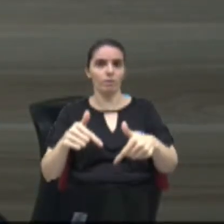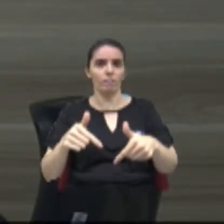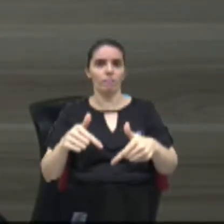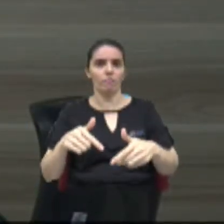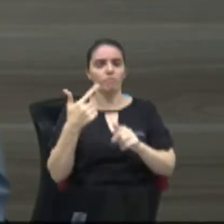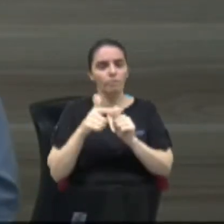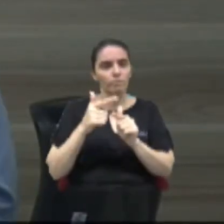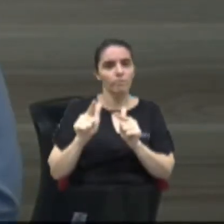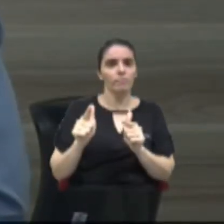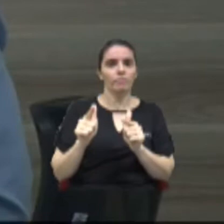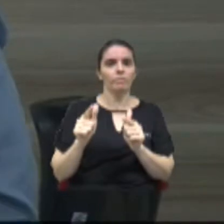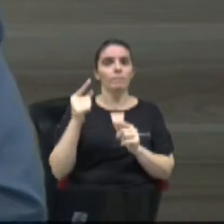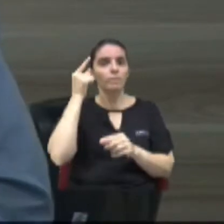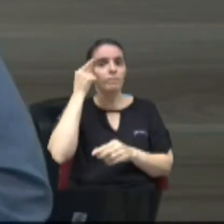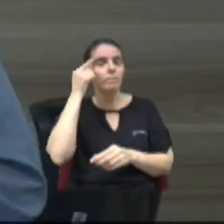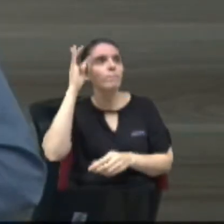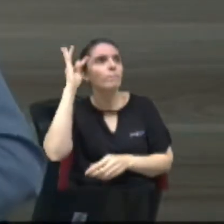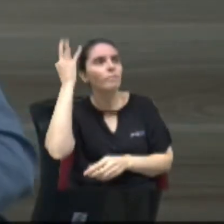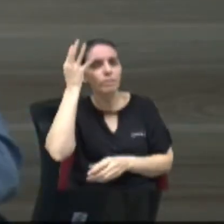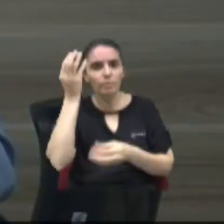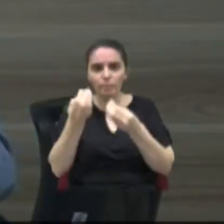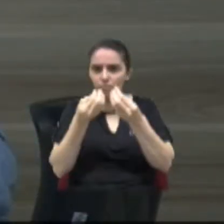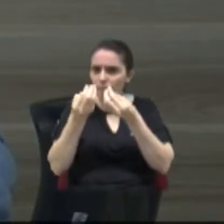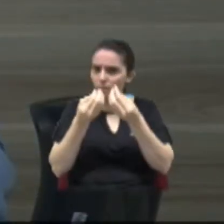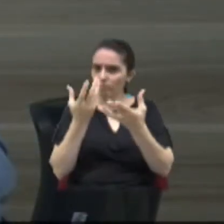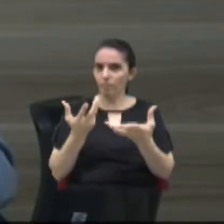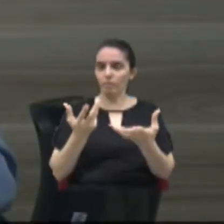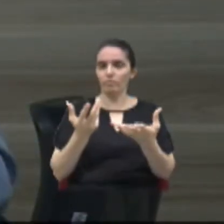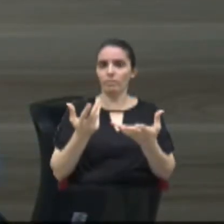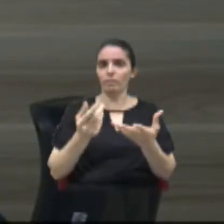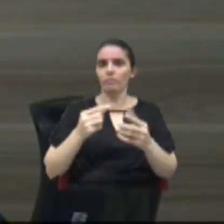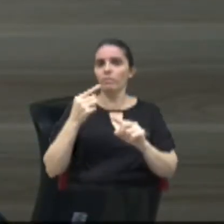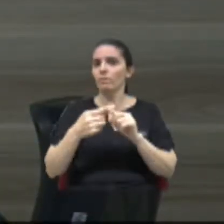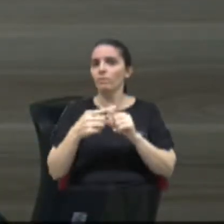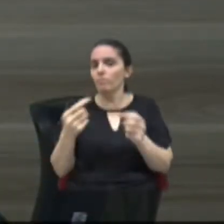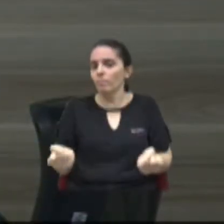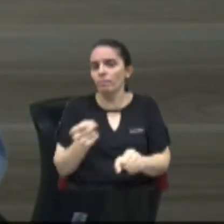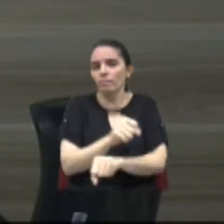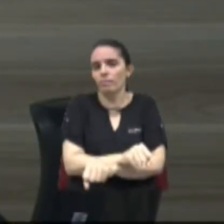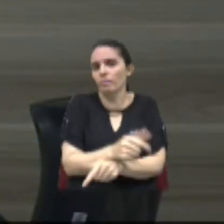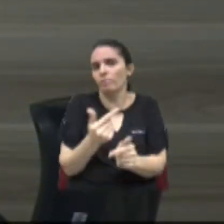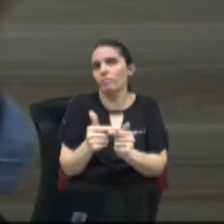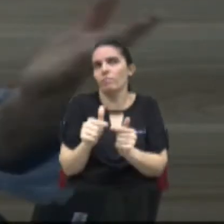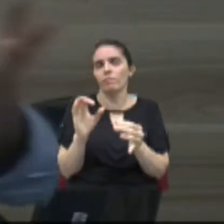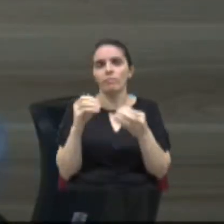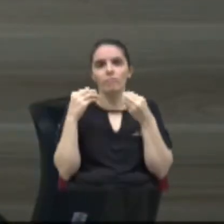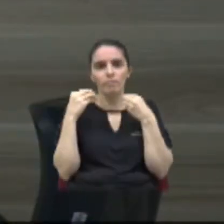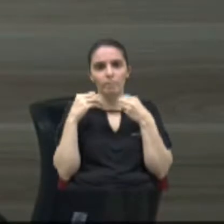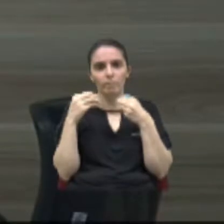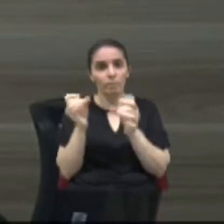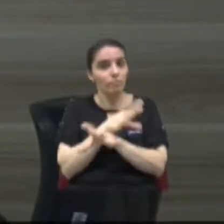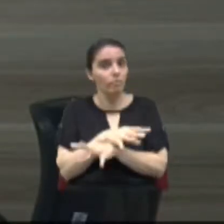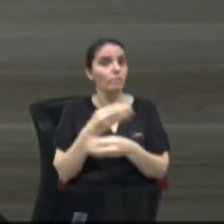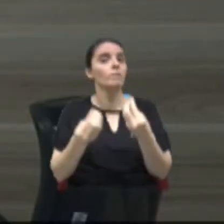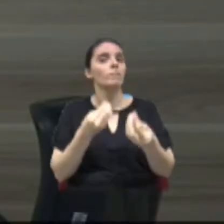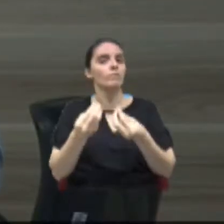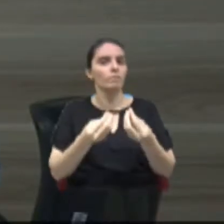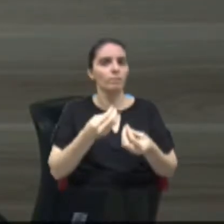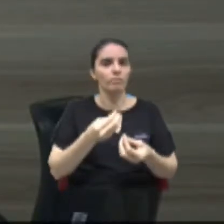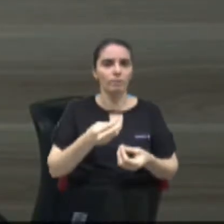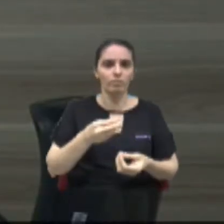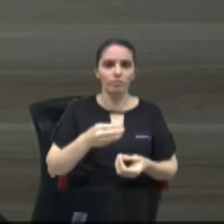nenhuma. Mas isso aconteceu em 1980, 70, o crescimento desordenado da cidade,